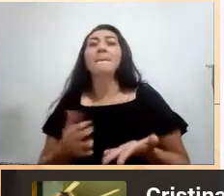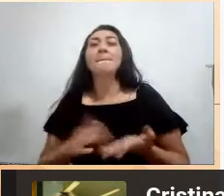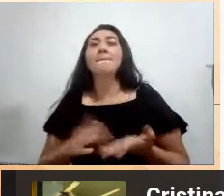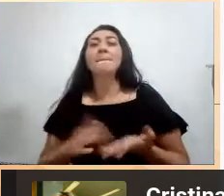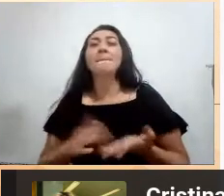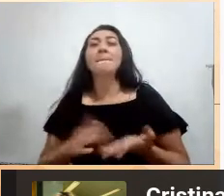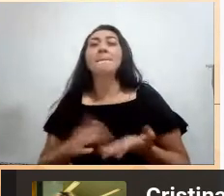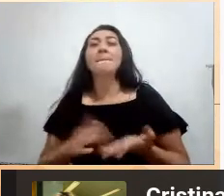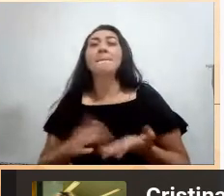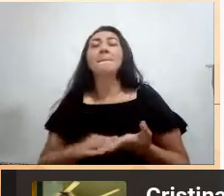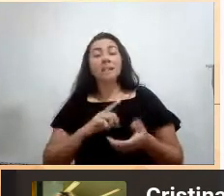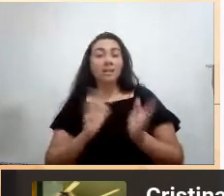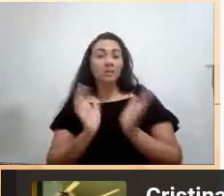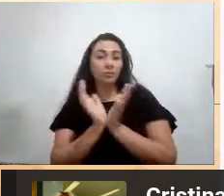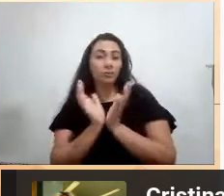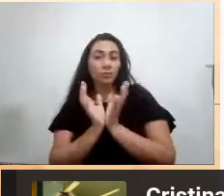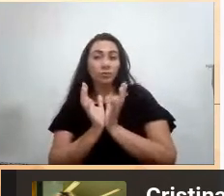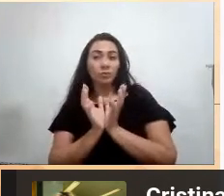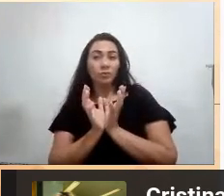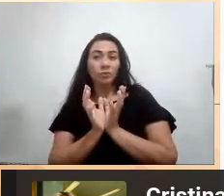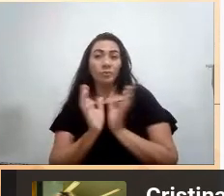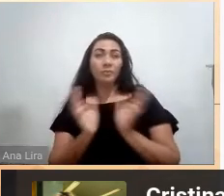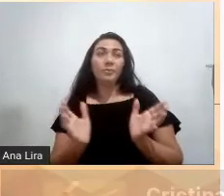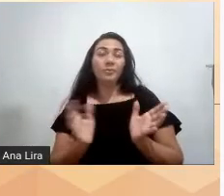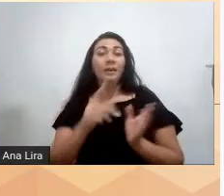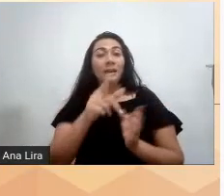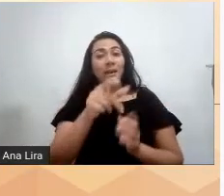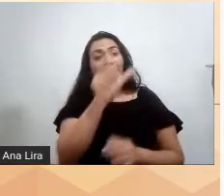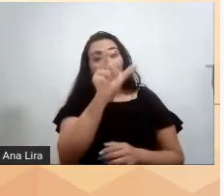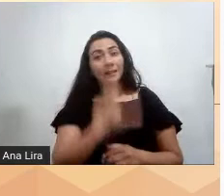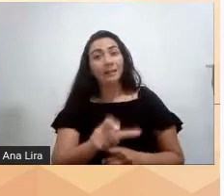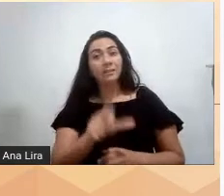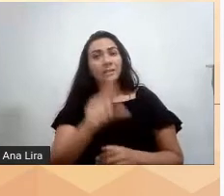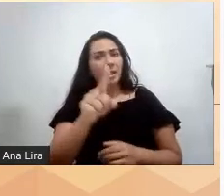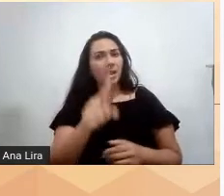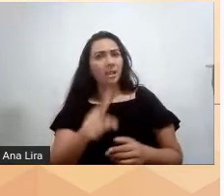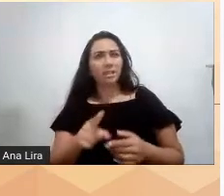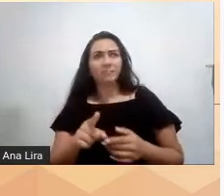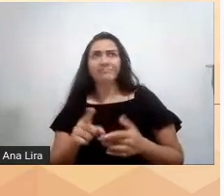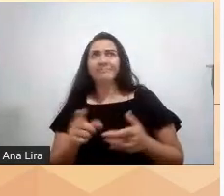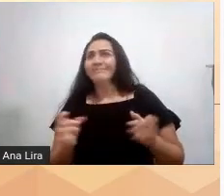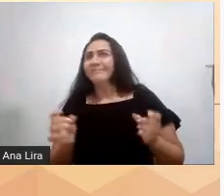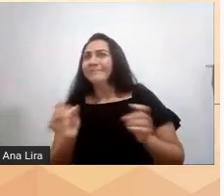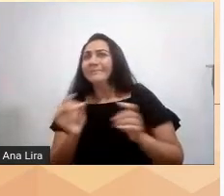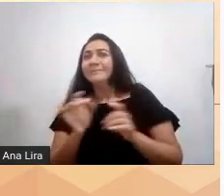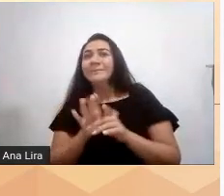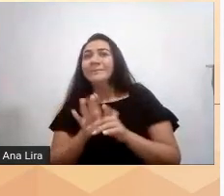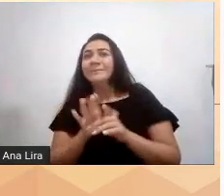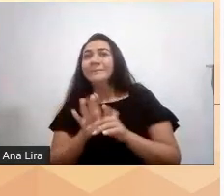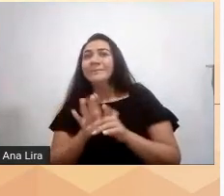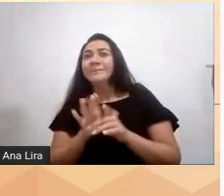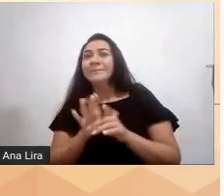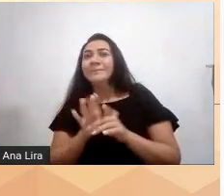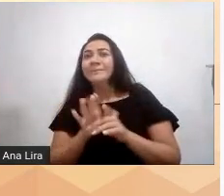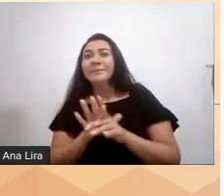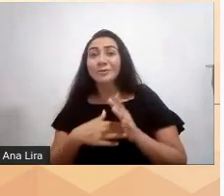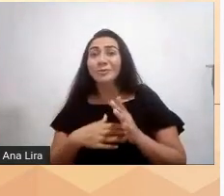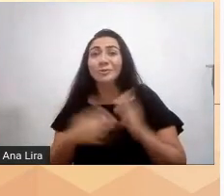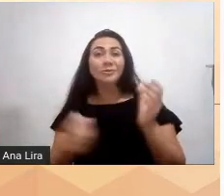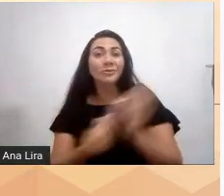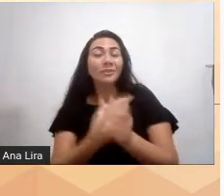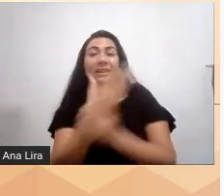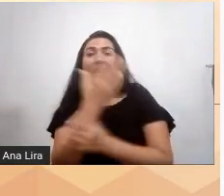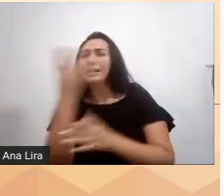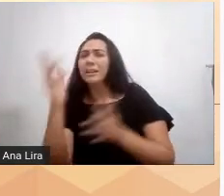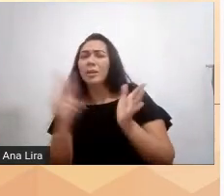a catalogação, é eu que sou da parte administrativa, sou eu que elaboro os projetos, sou eu que tenho que correr atrás